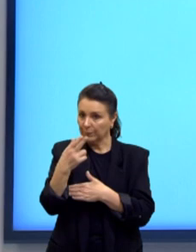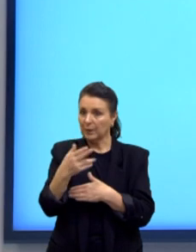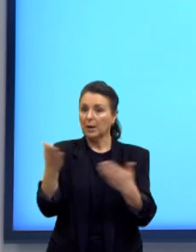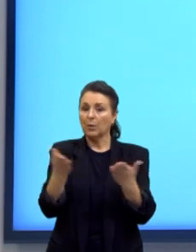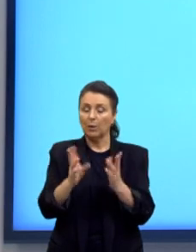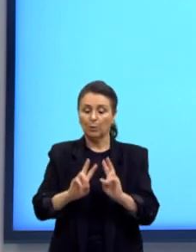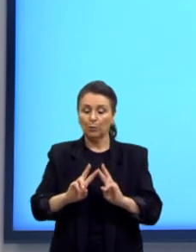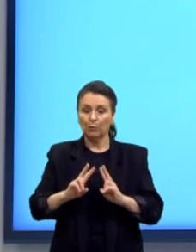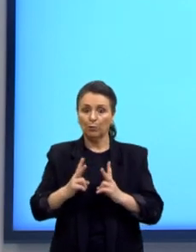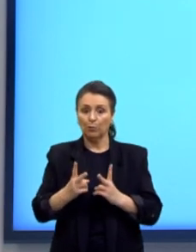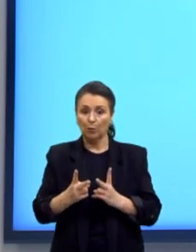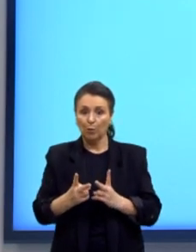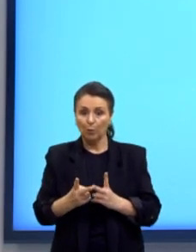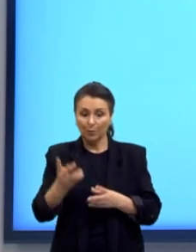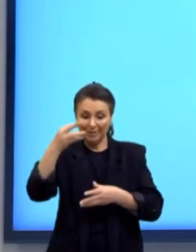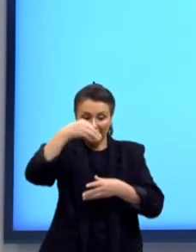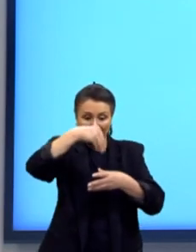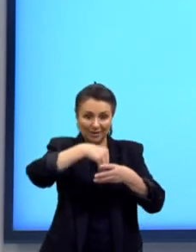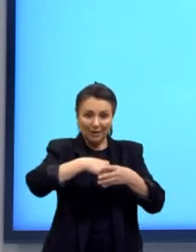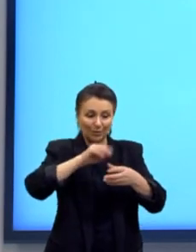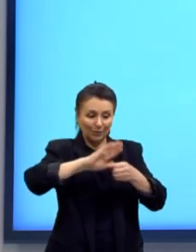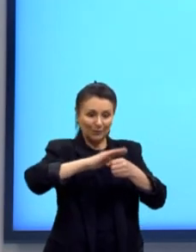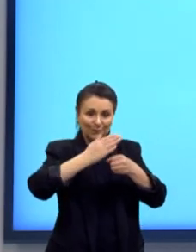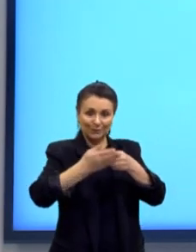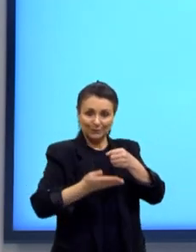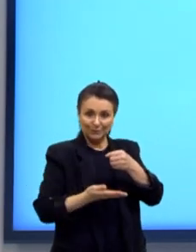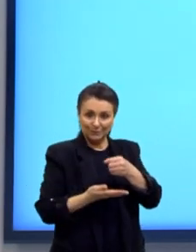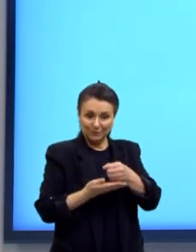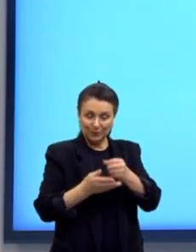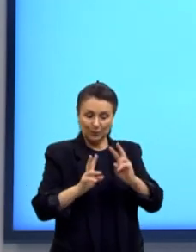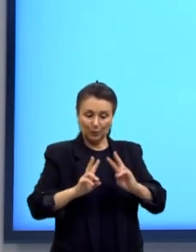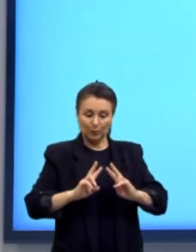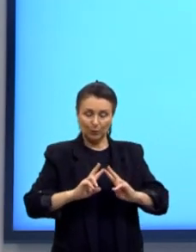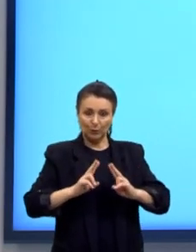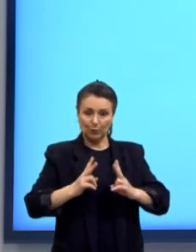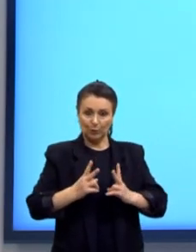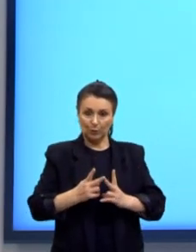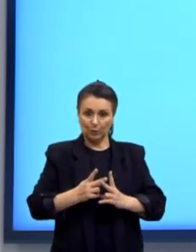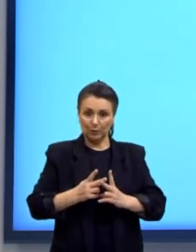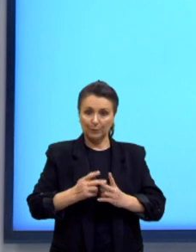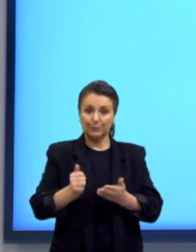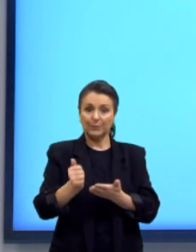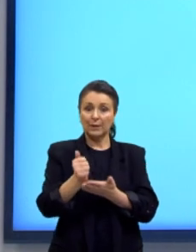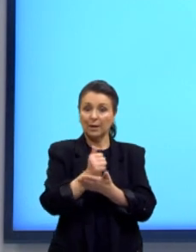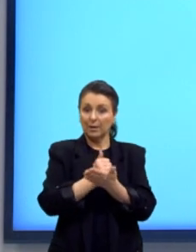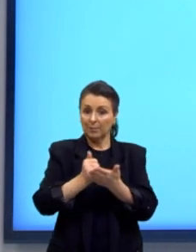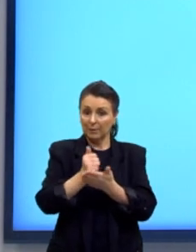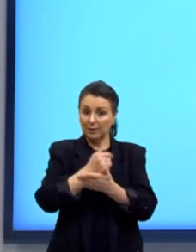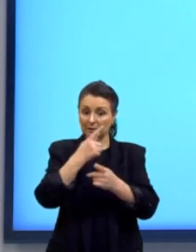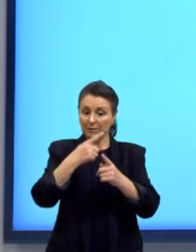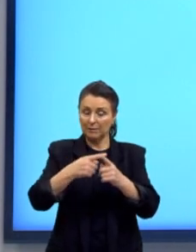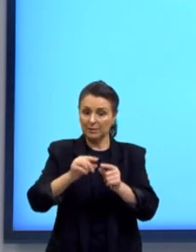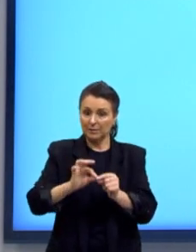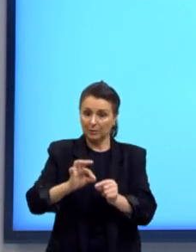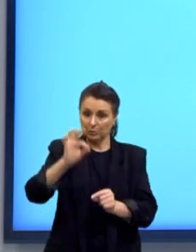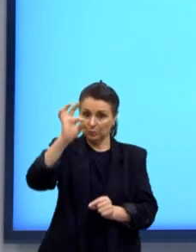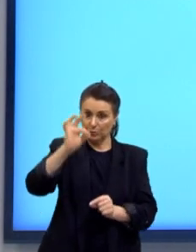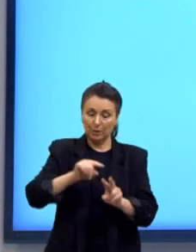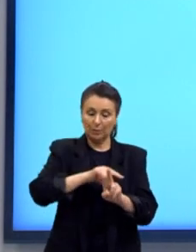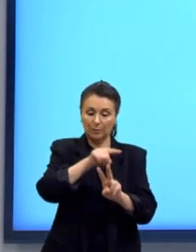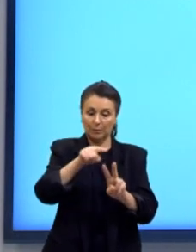o volume desse reservatório cilíndrico e nós vemos que o volume seria a área da base vezes altura ou